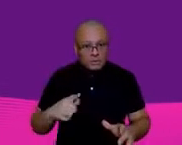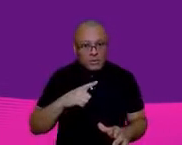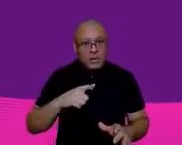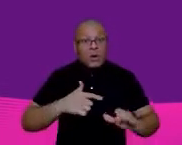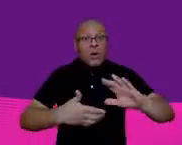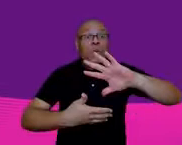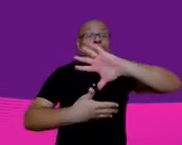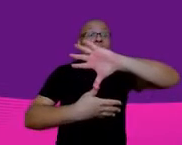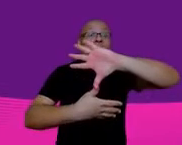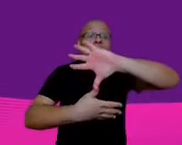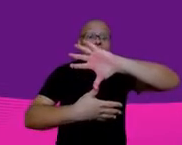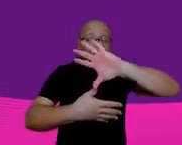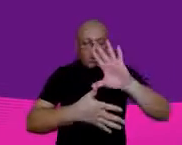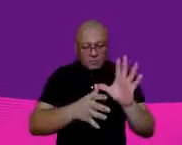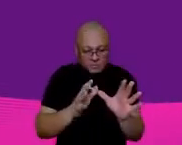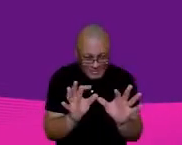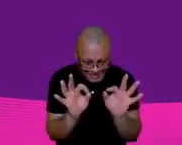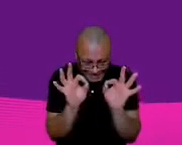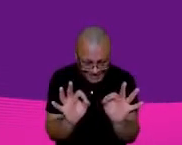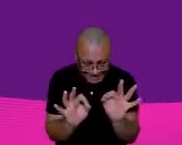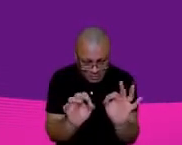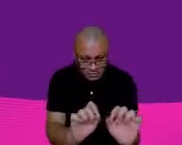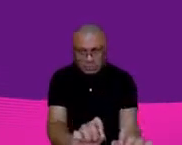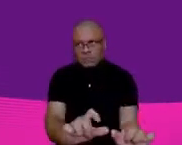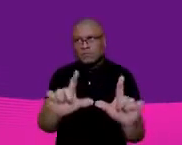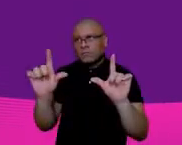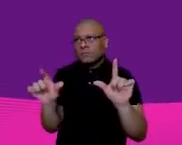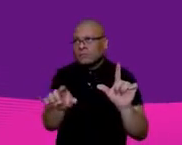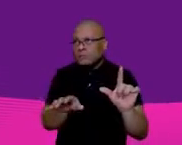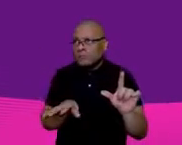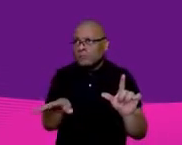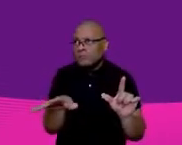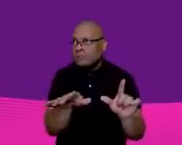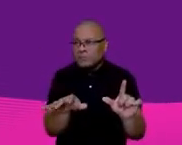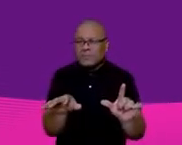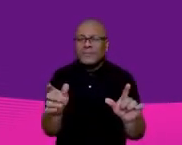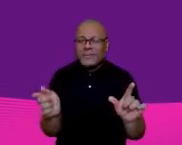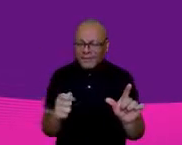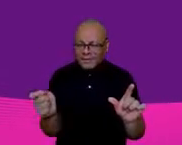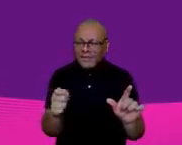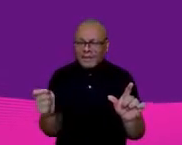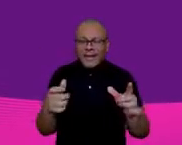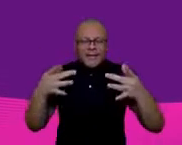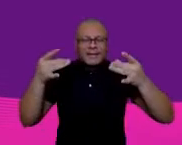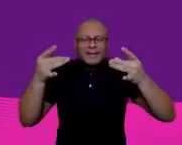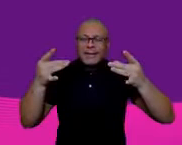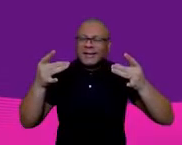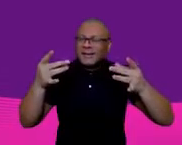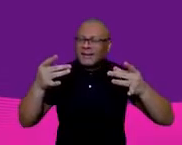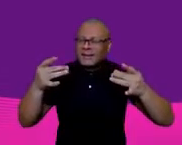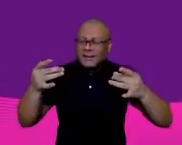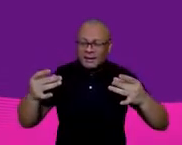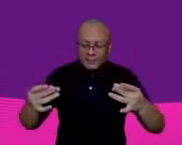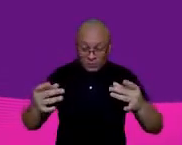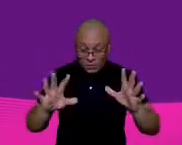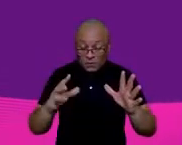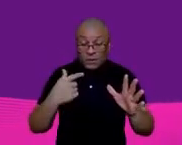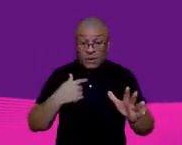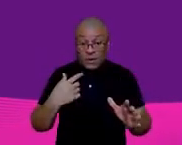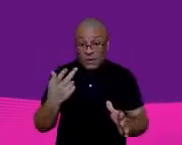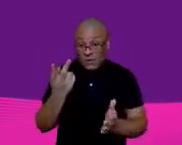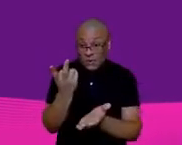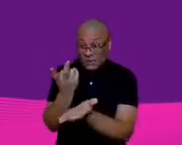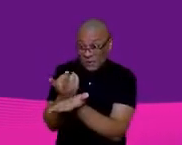executamos adequadamente. Neste fluxo de trabalho, o paciente vem, eu decido que vou fazer a